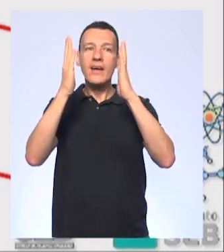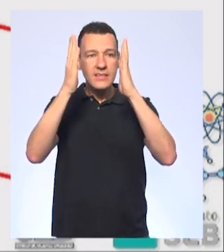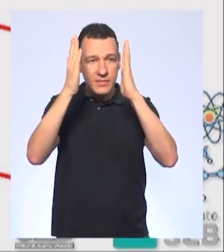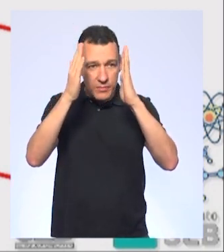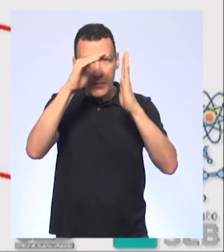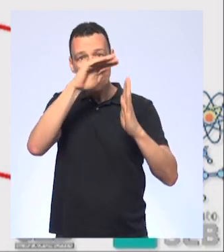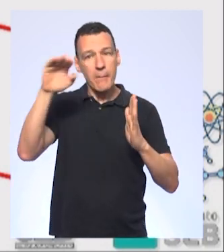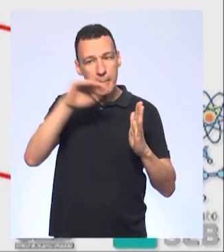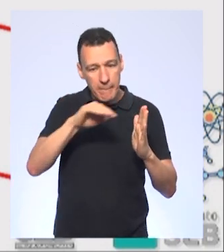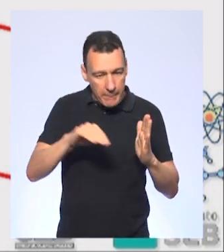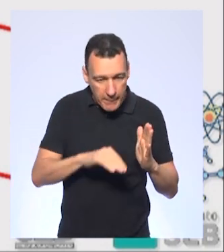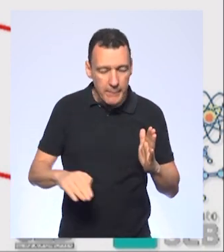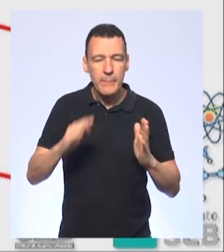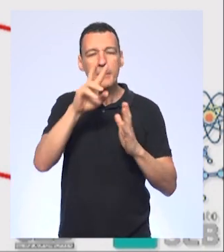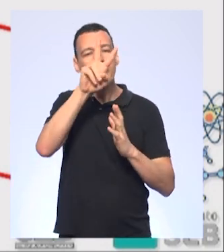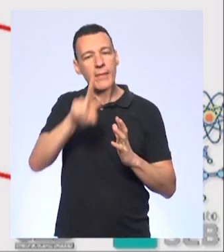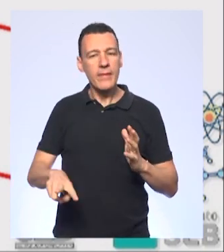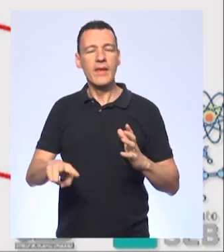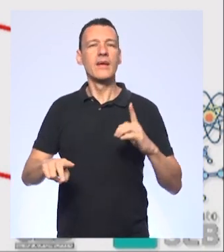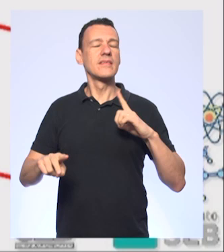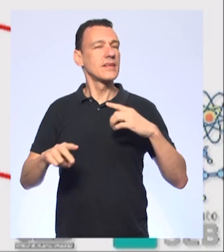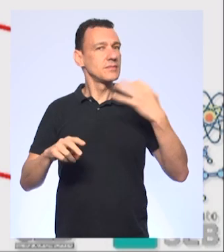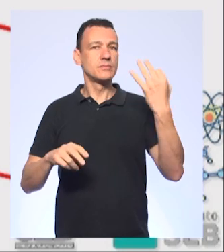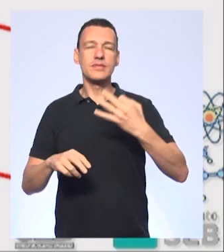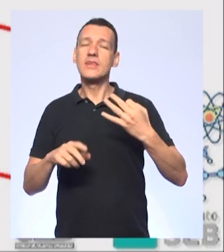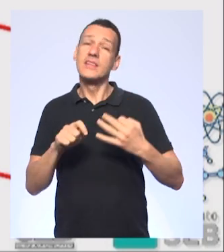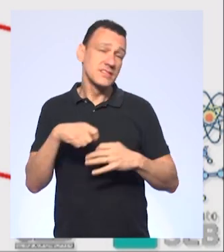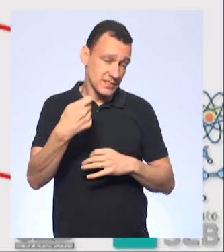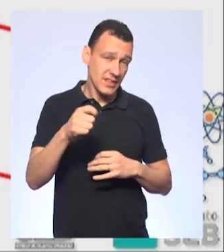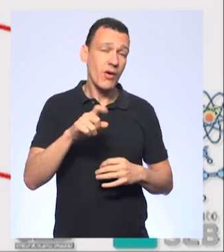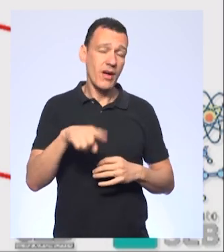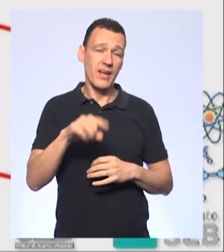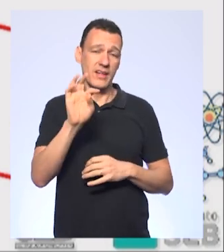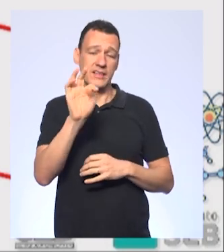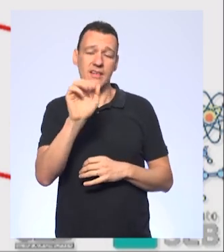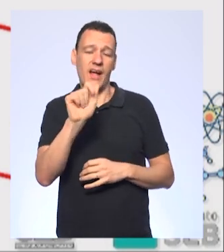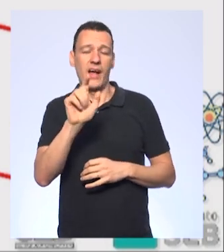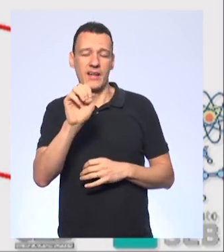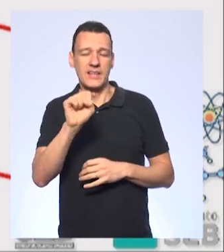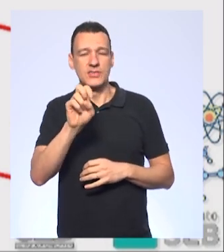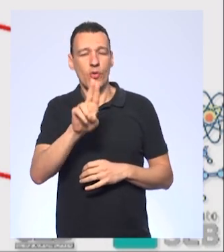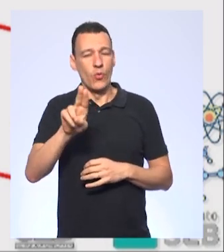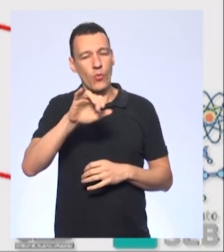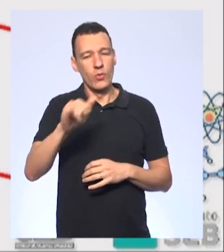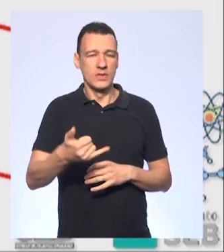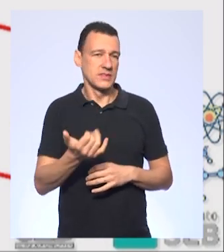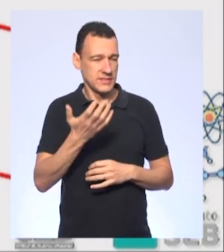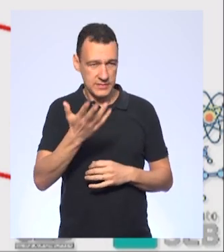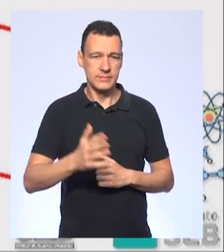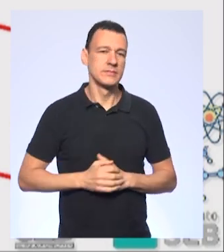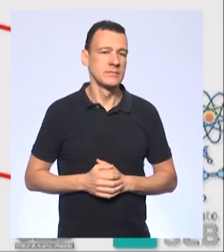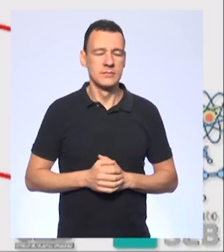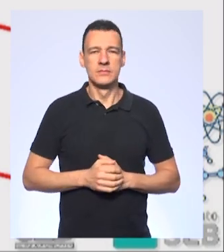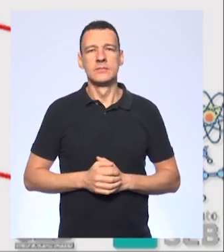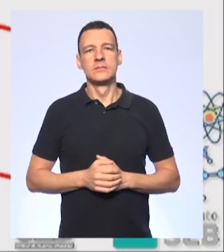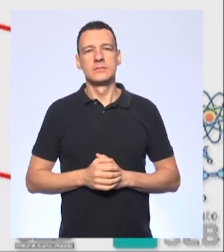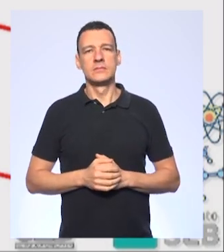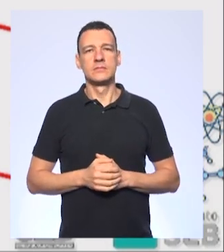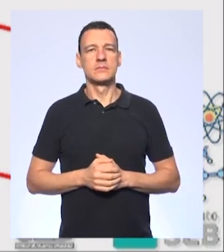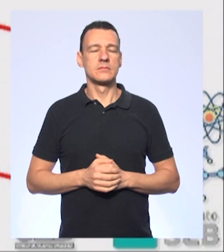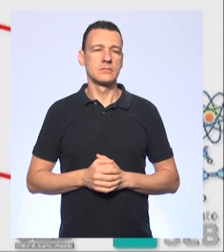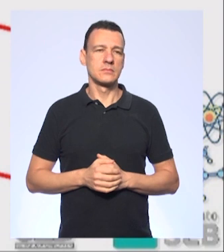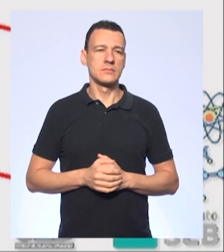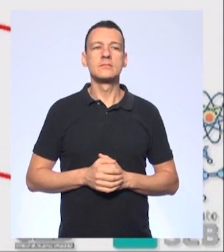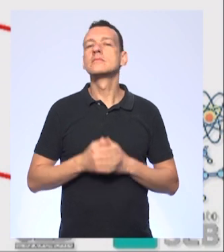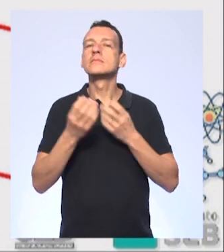transversais. Então, cara, agora eu posso usar o teorema de Tales. Olha aí na figura adaptada, por favor. Olha o teorema de Tales, como é que o